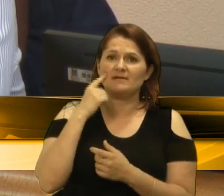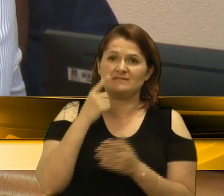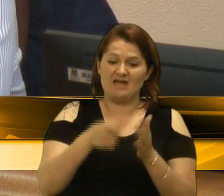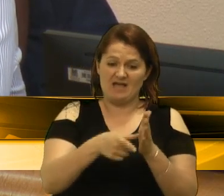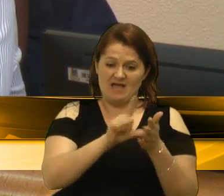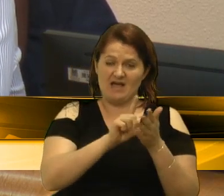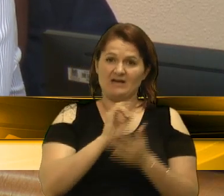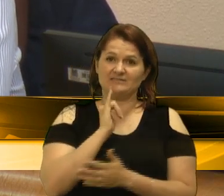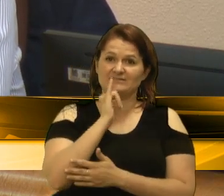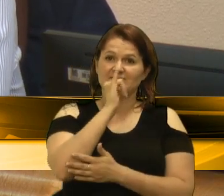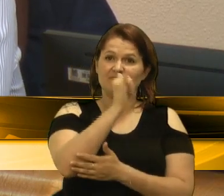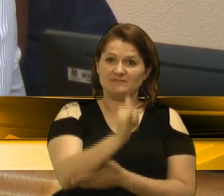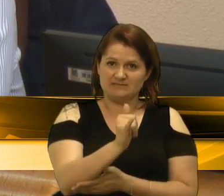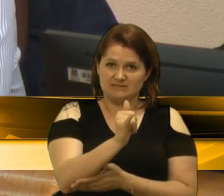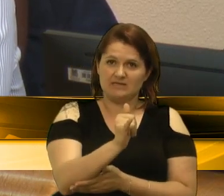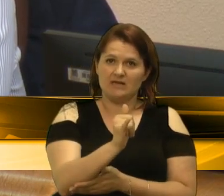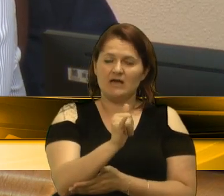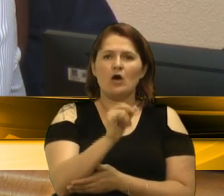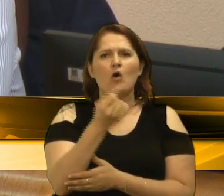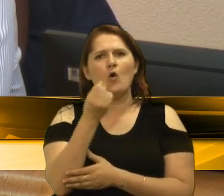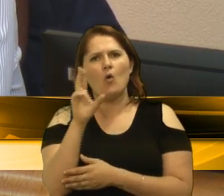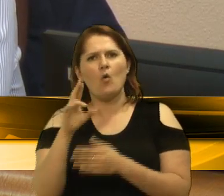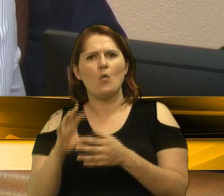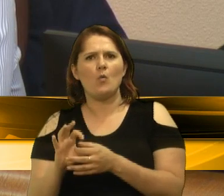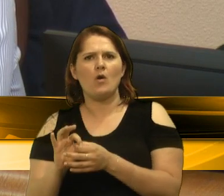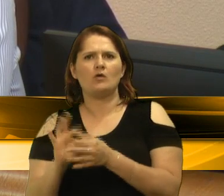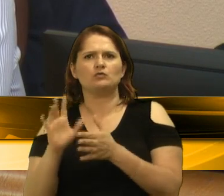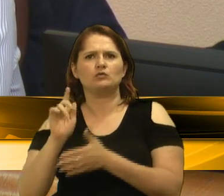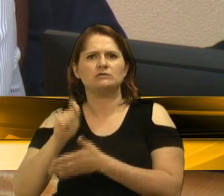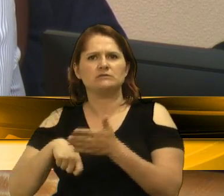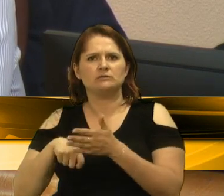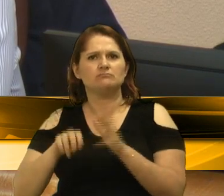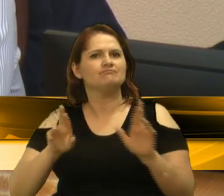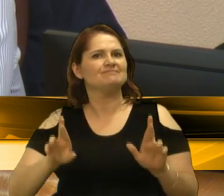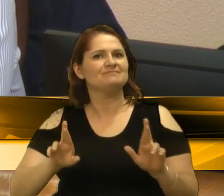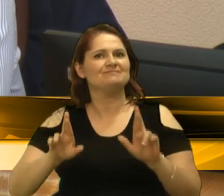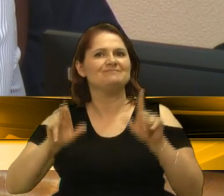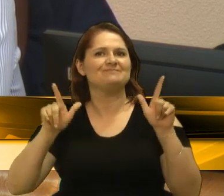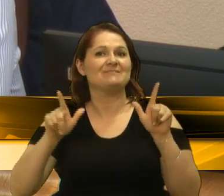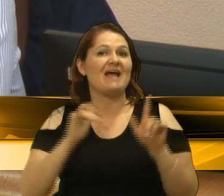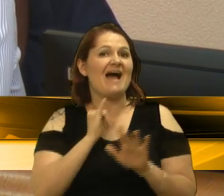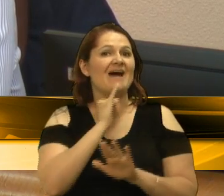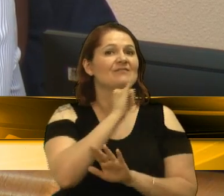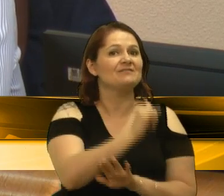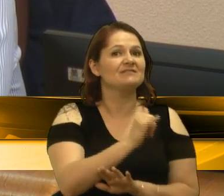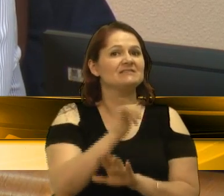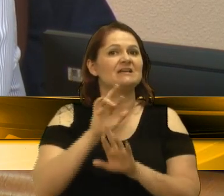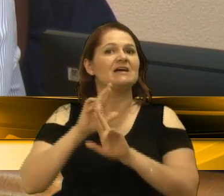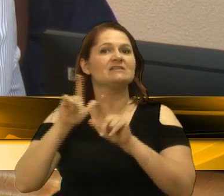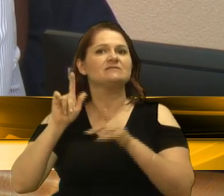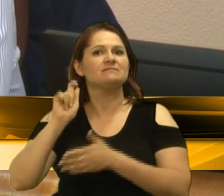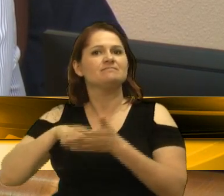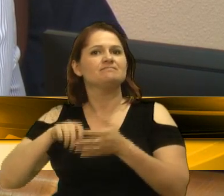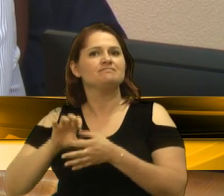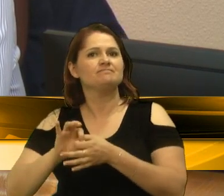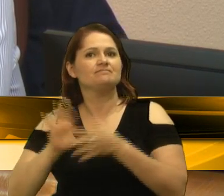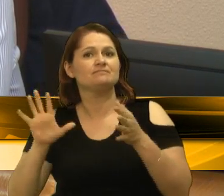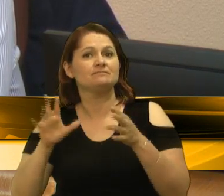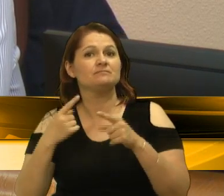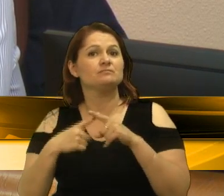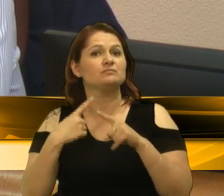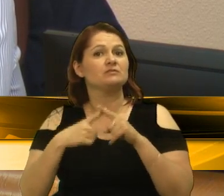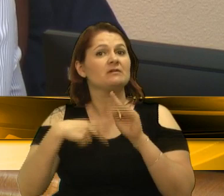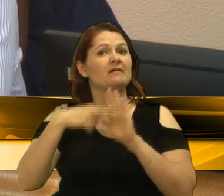competente com autorização, como pretende o decreto, pois isto frustraria o objetivo da lei maior de conferir a